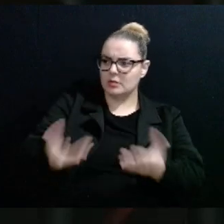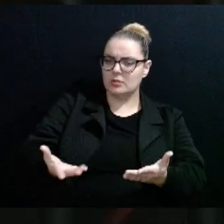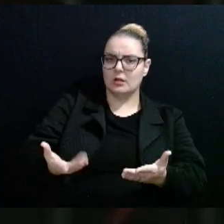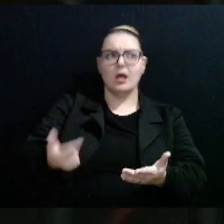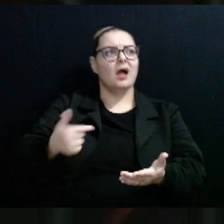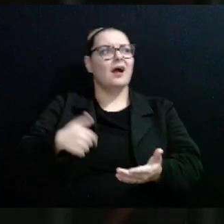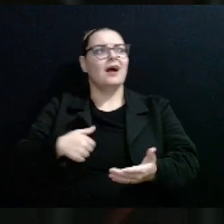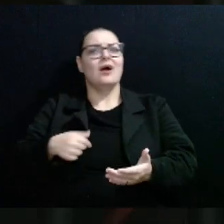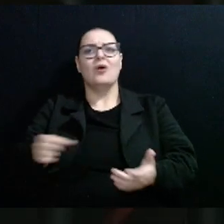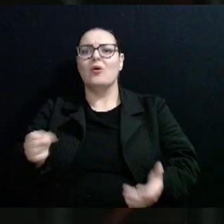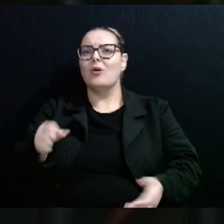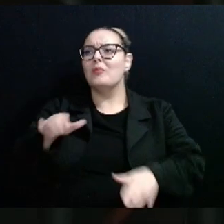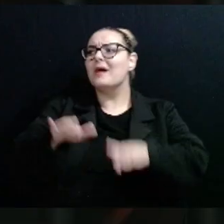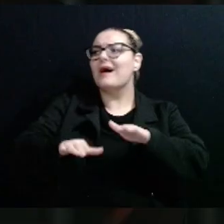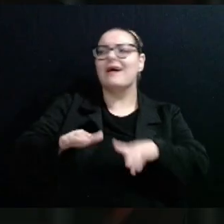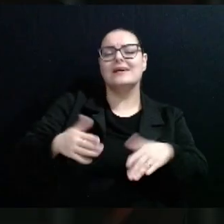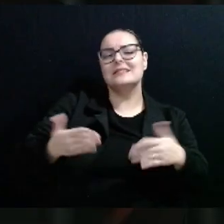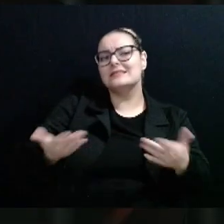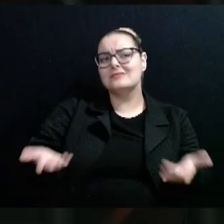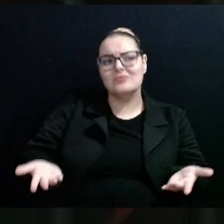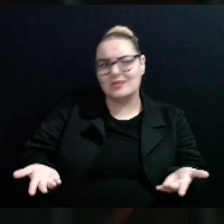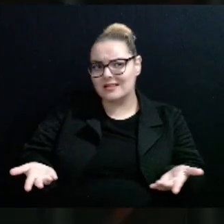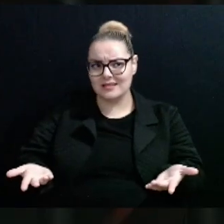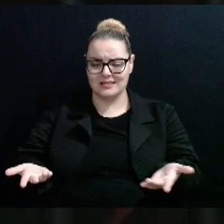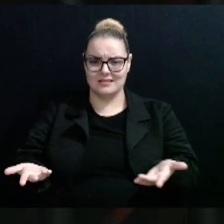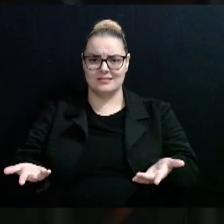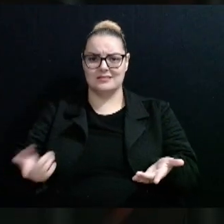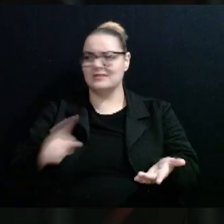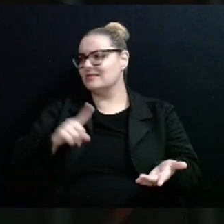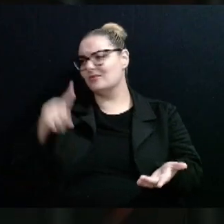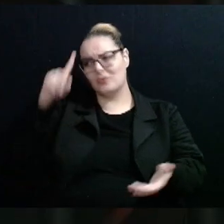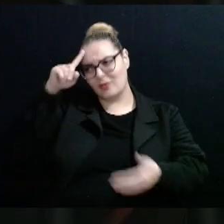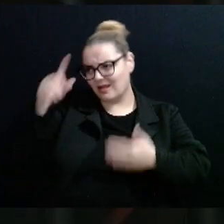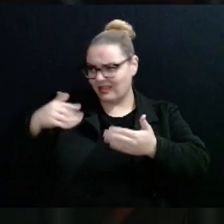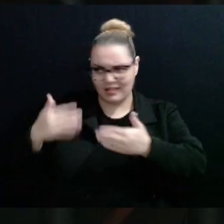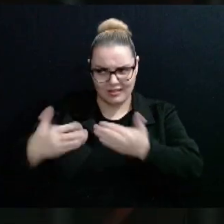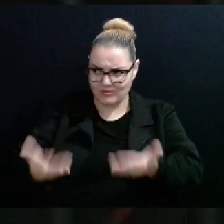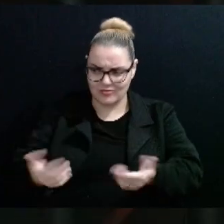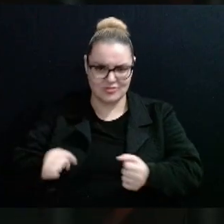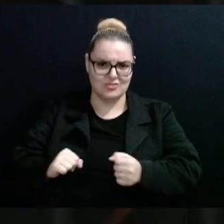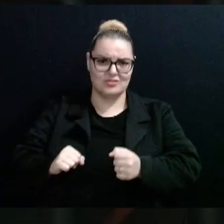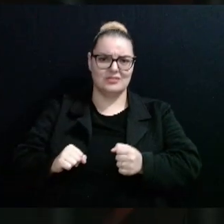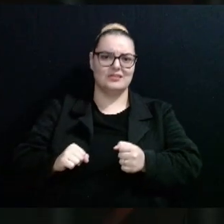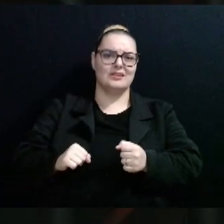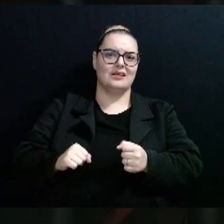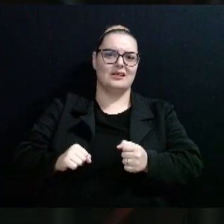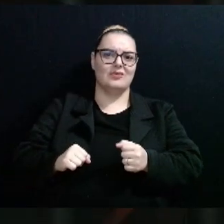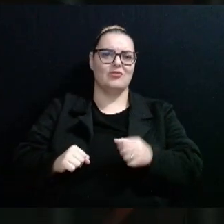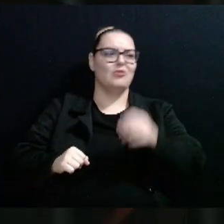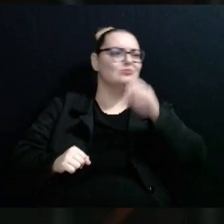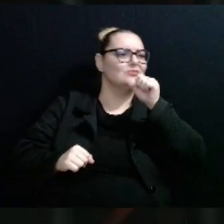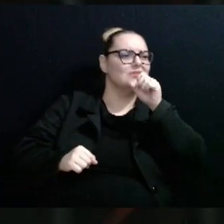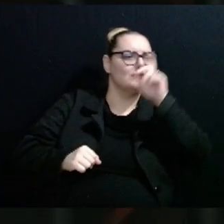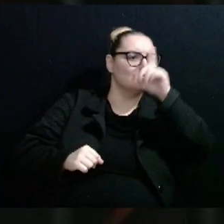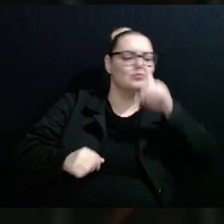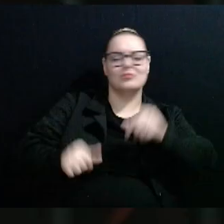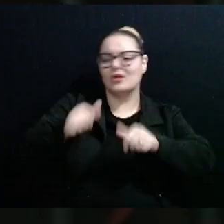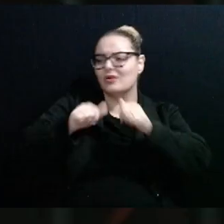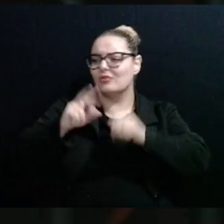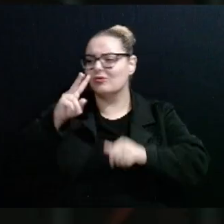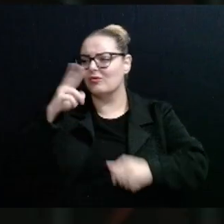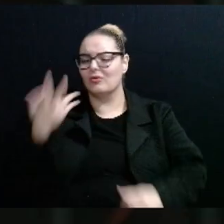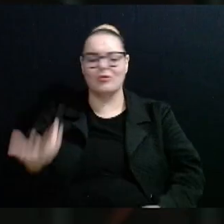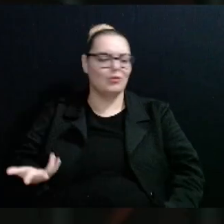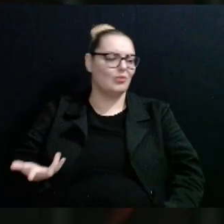vez em quando, né, e não é todos os dias, é lá de vez em quando só, no final de semana, esporadicamente.